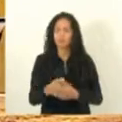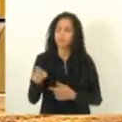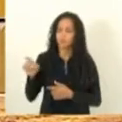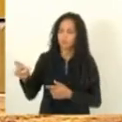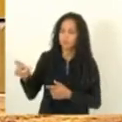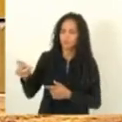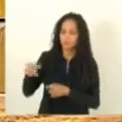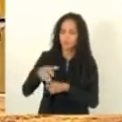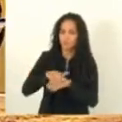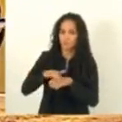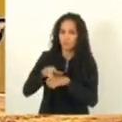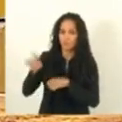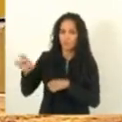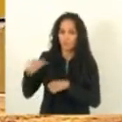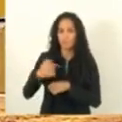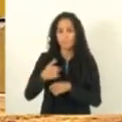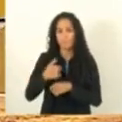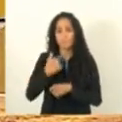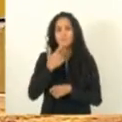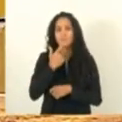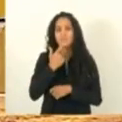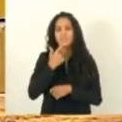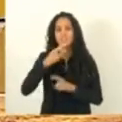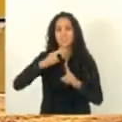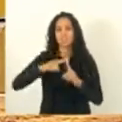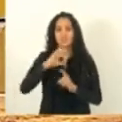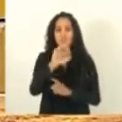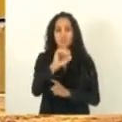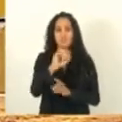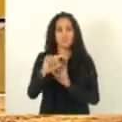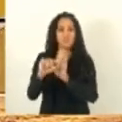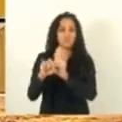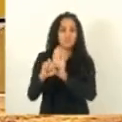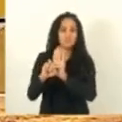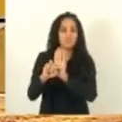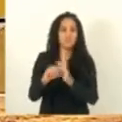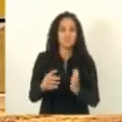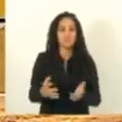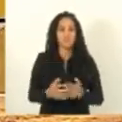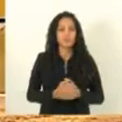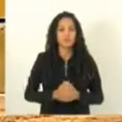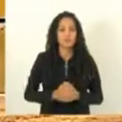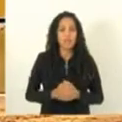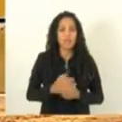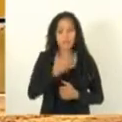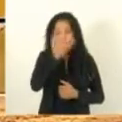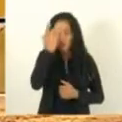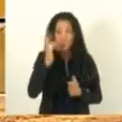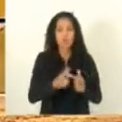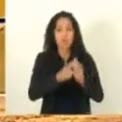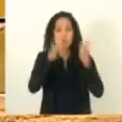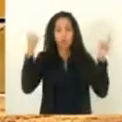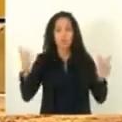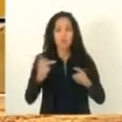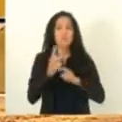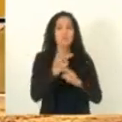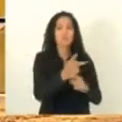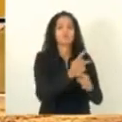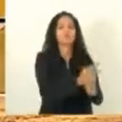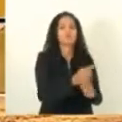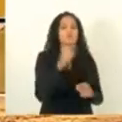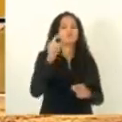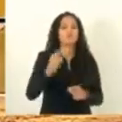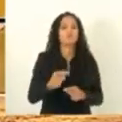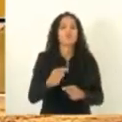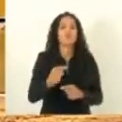Hércules, eu tenho sangue O negativo, que é um sangue bastante procurado, né, doutor Hércules, porque é